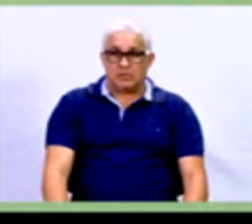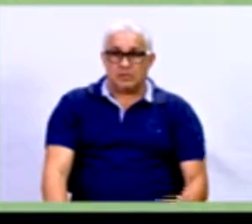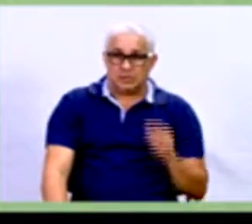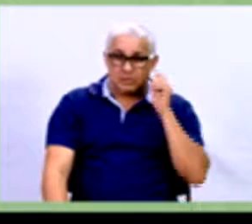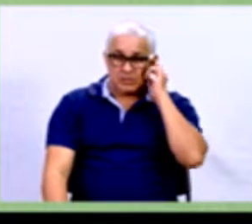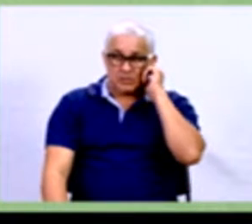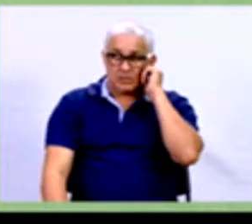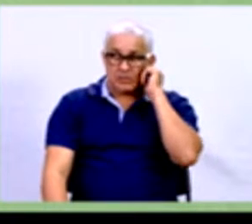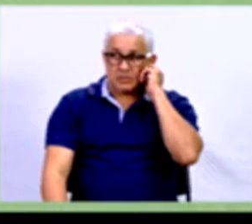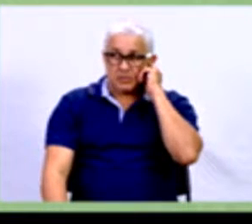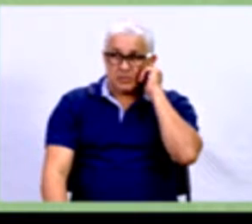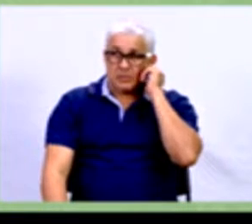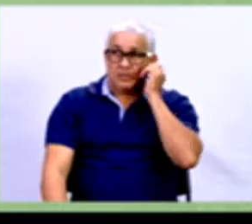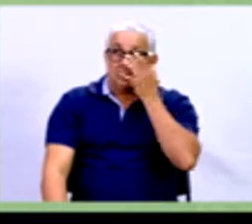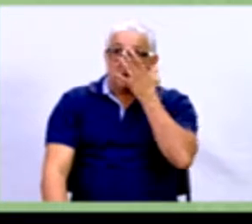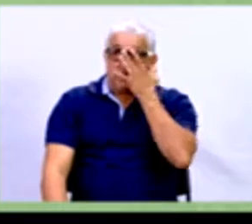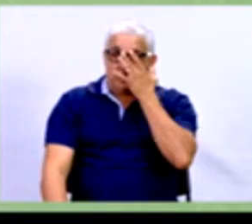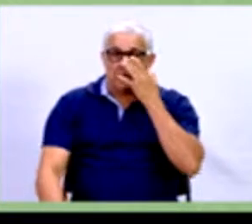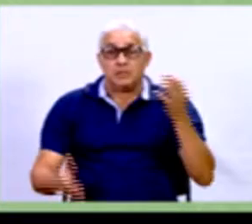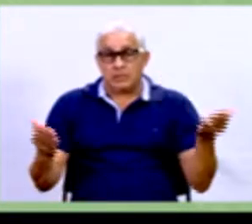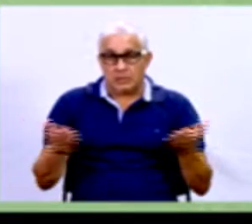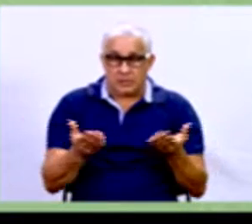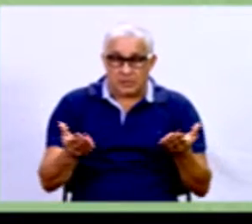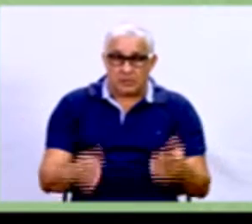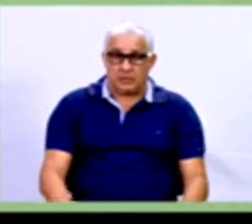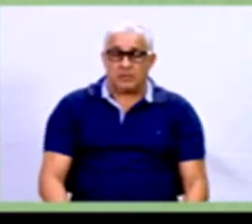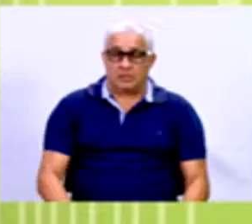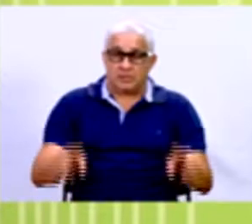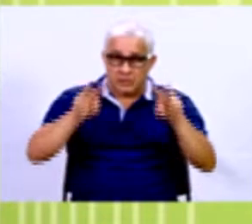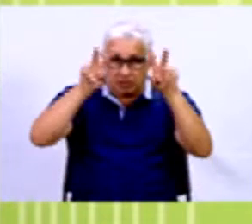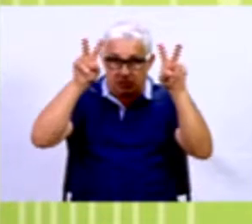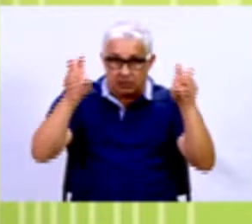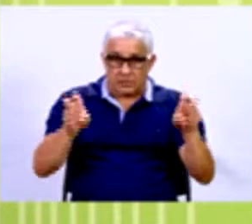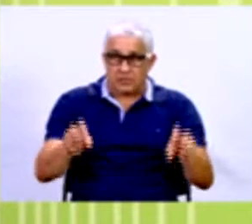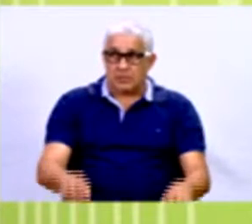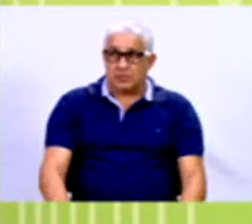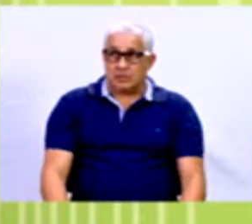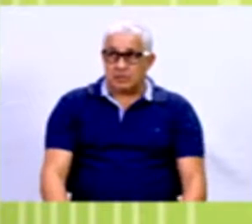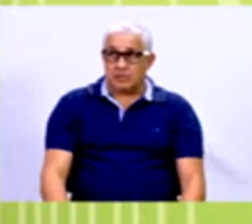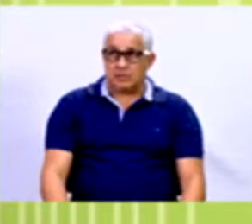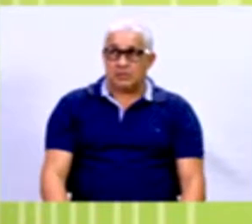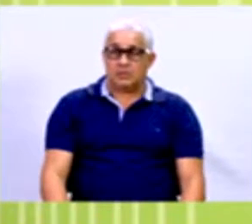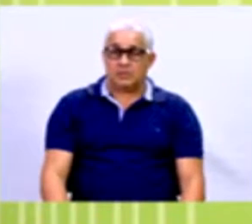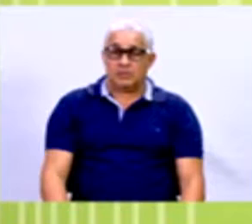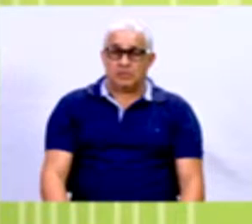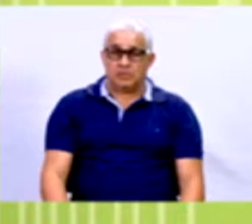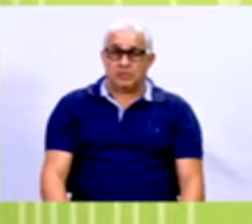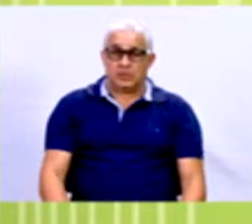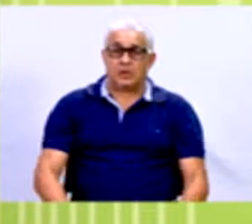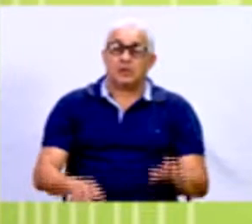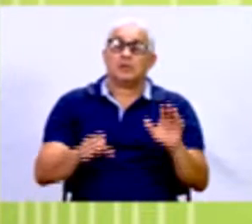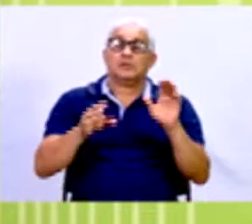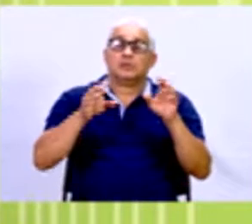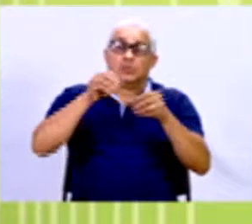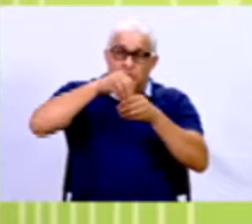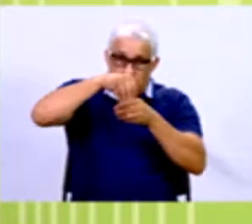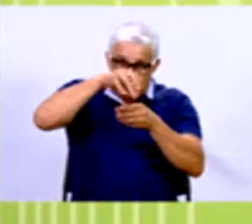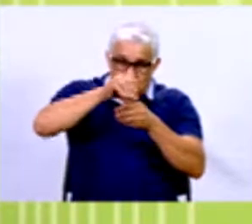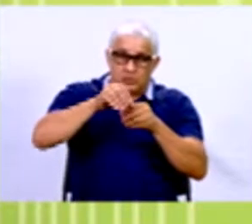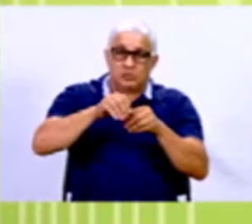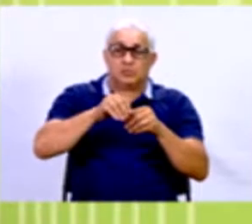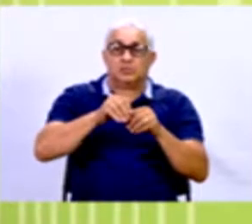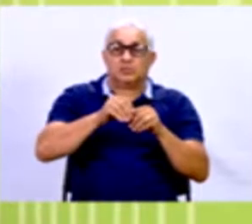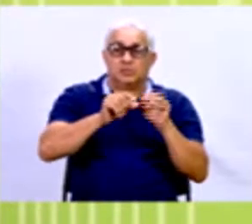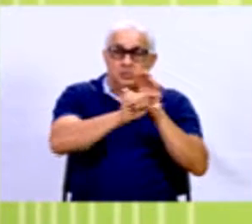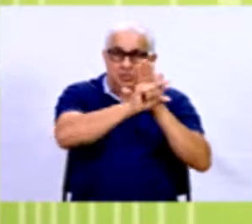Pessoal, agora nós vamos entrar num outro assunto, né, que também faz parte do nosso conteúdo, da nossa ementa. O